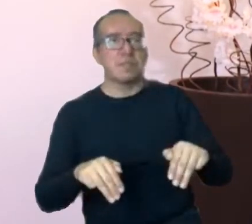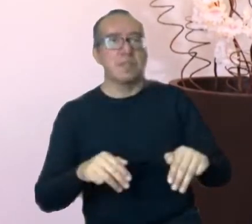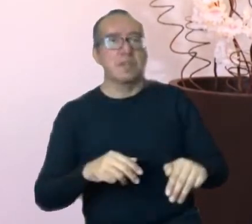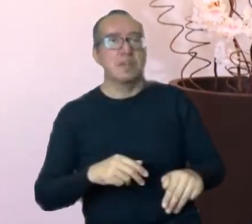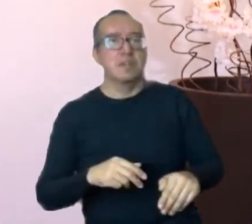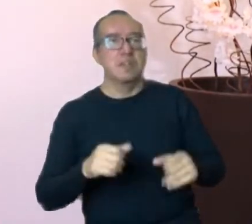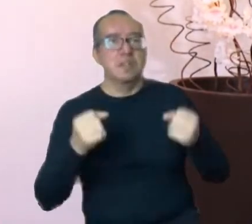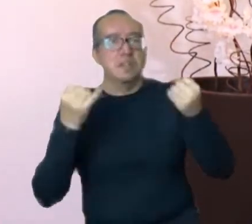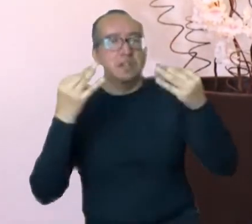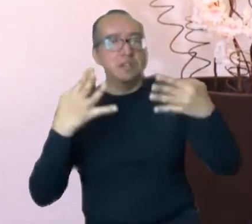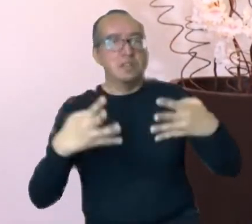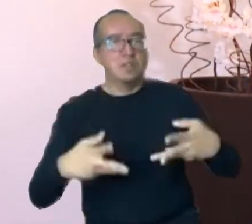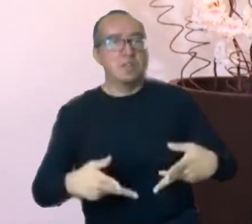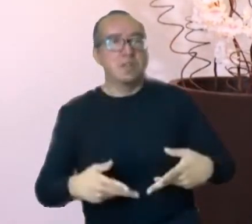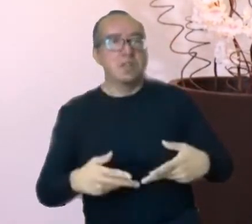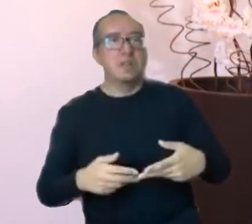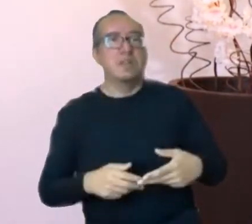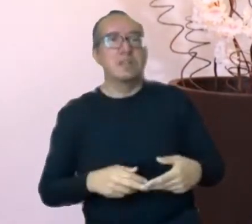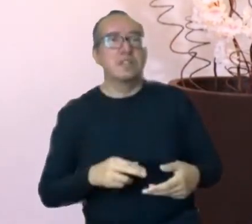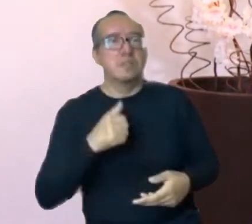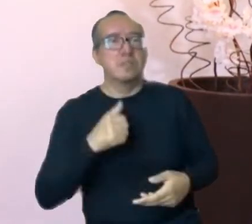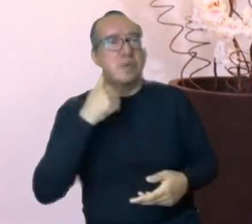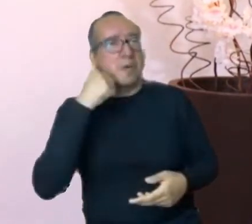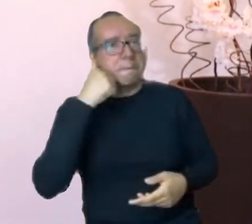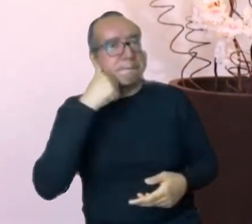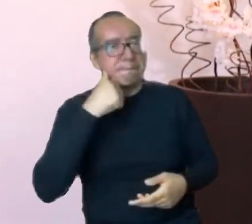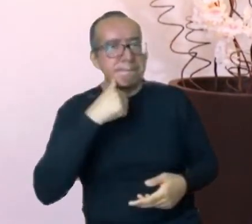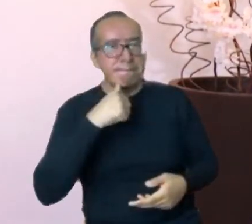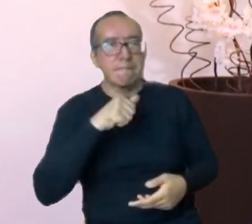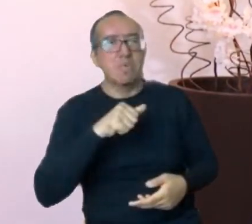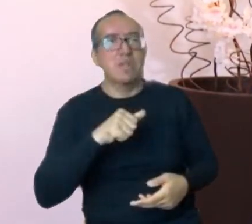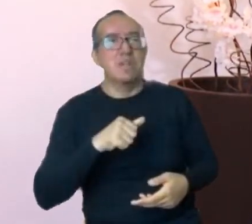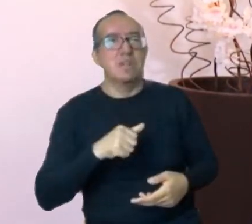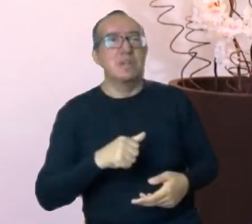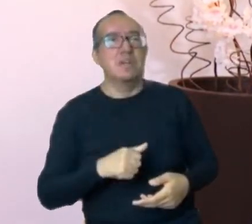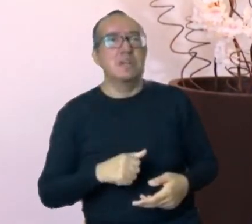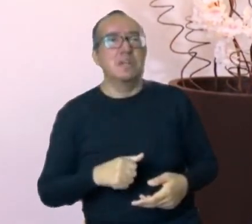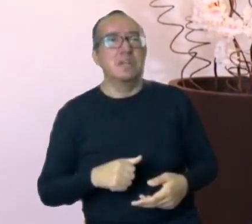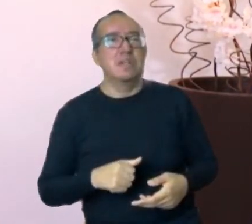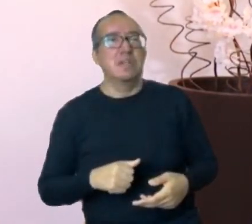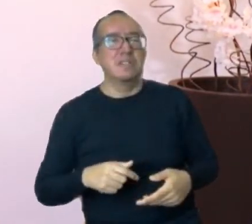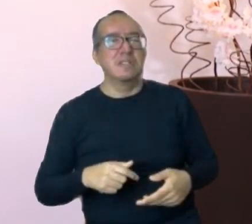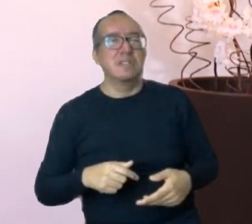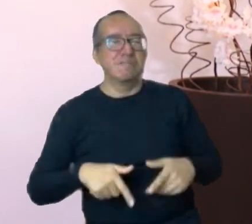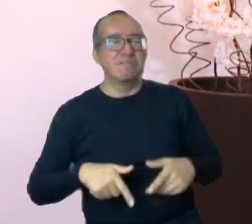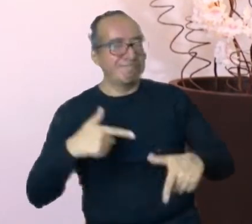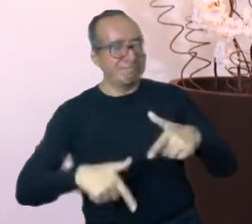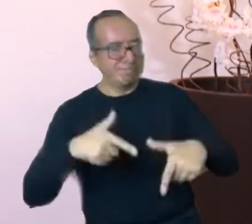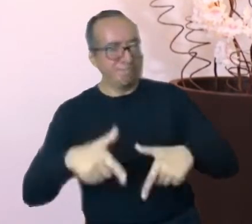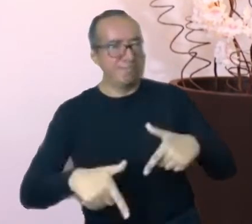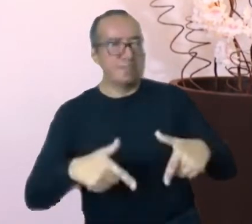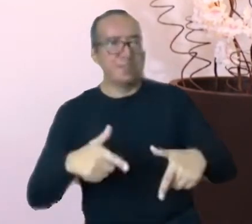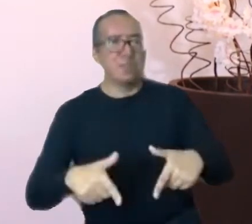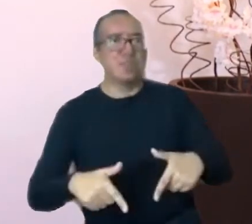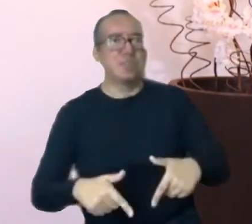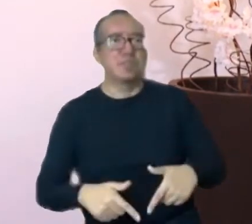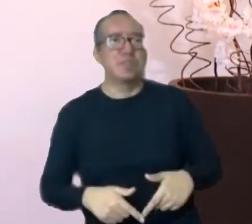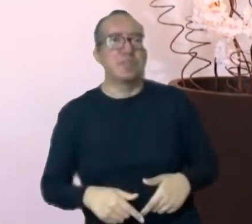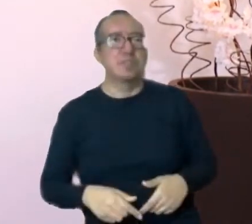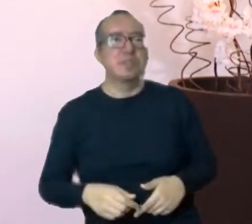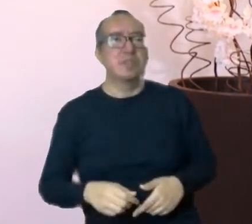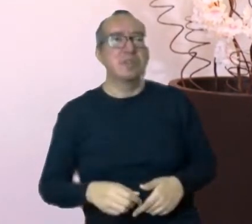em Curitiba. Doutora Zilda Arnes. Doutora Zilda Arnes era médica pediatra,